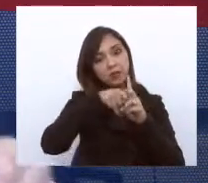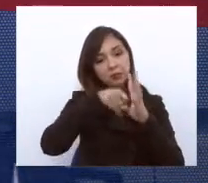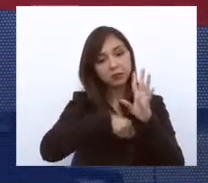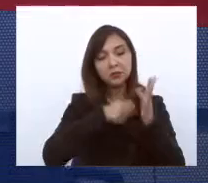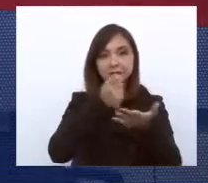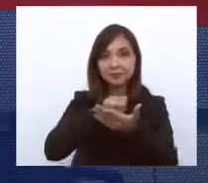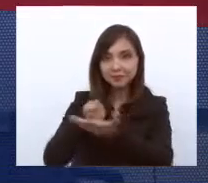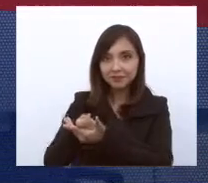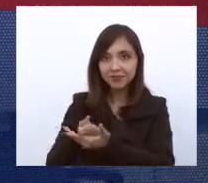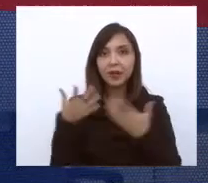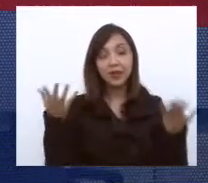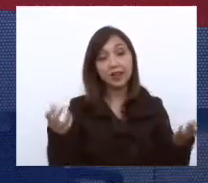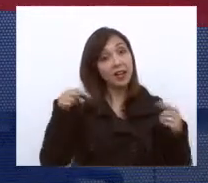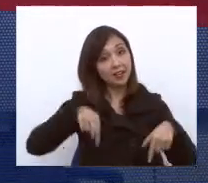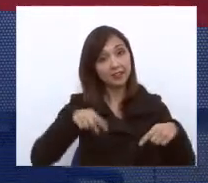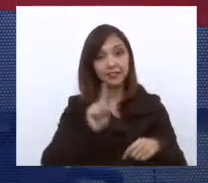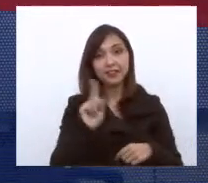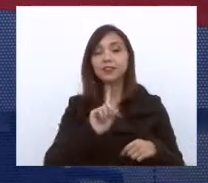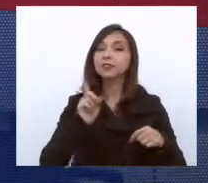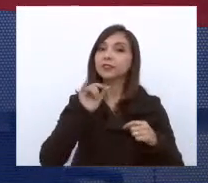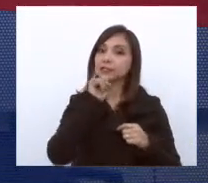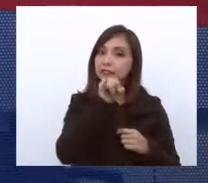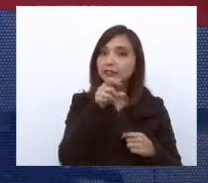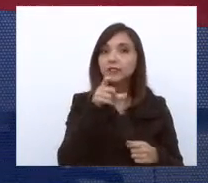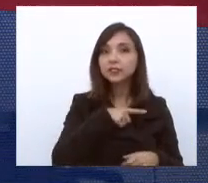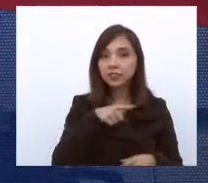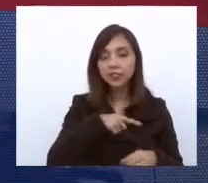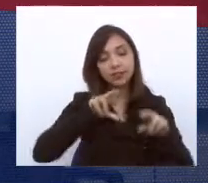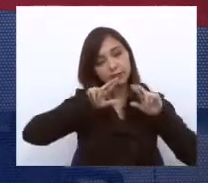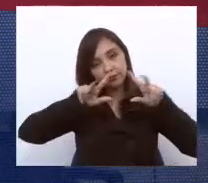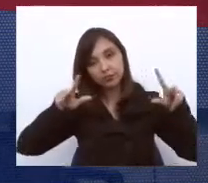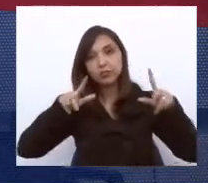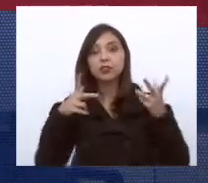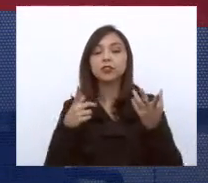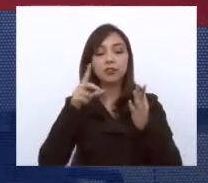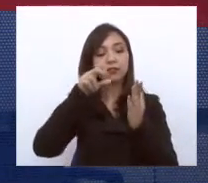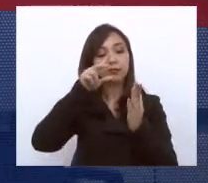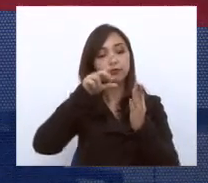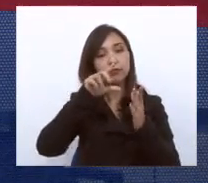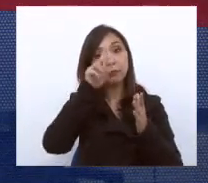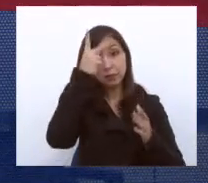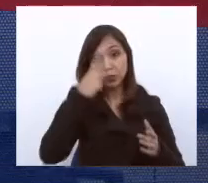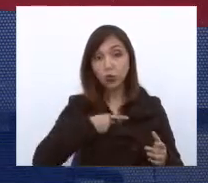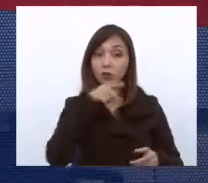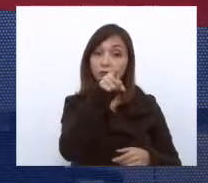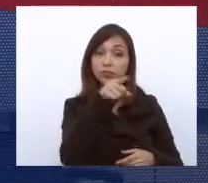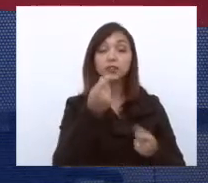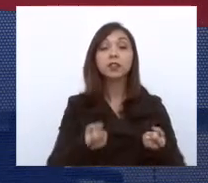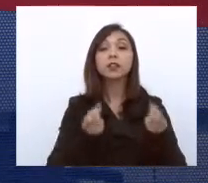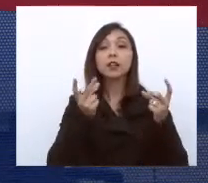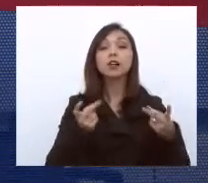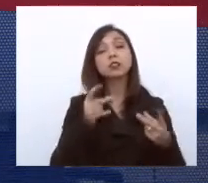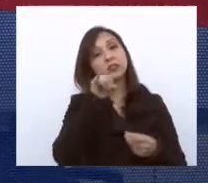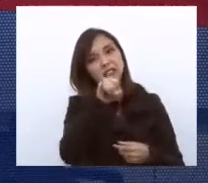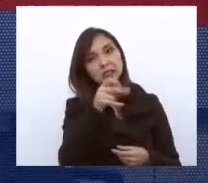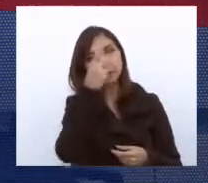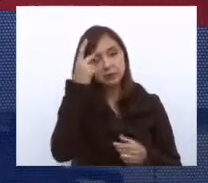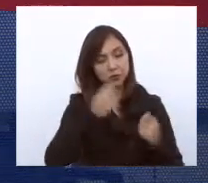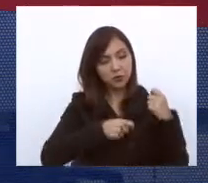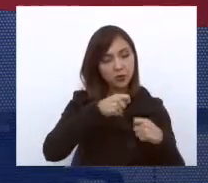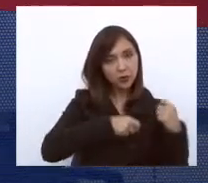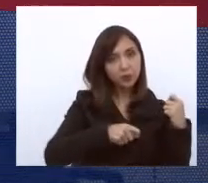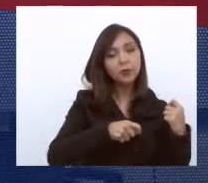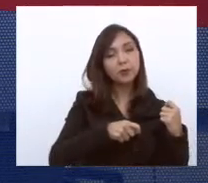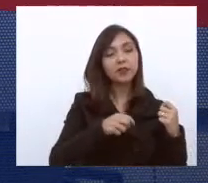todos os condôminos. E aqui não. Aqui, se você tiver o seu individual, lá vai ter a leitura individual do quanto você gastou de água. Se você for uma pessoa econômica,